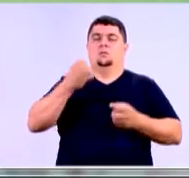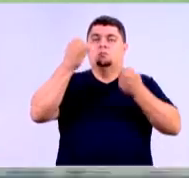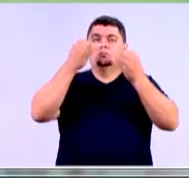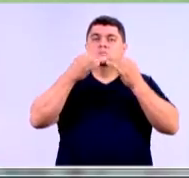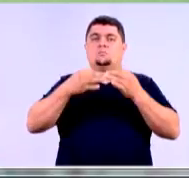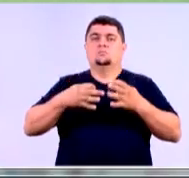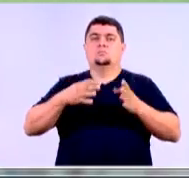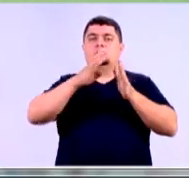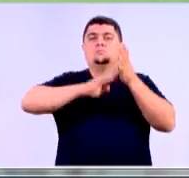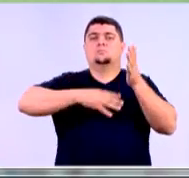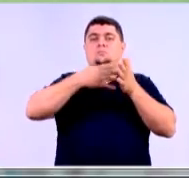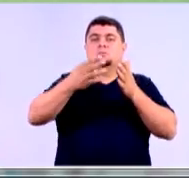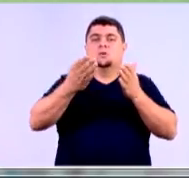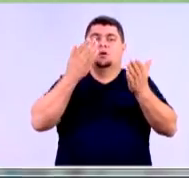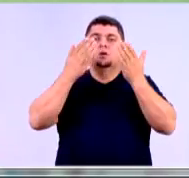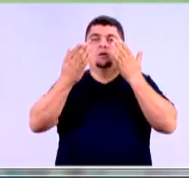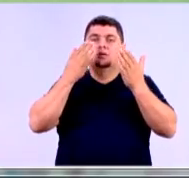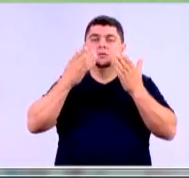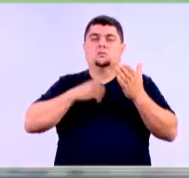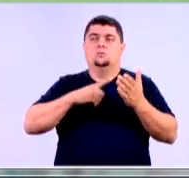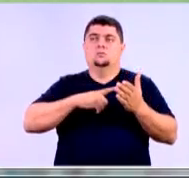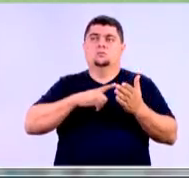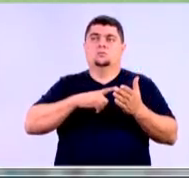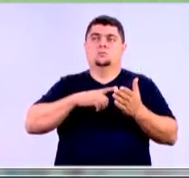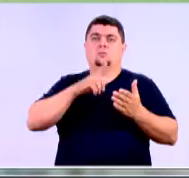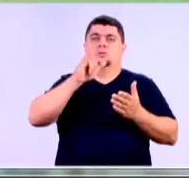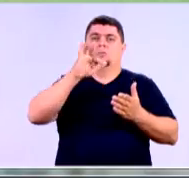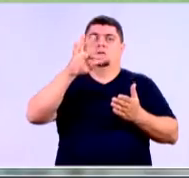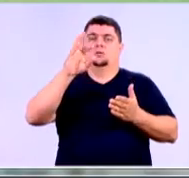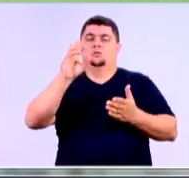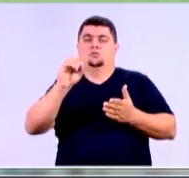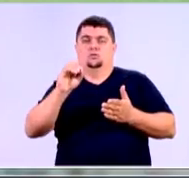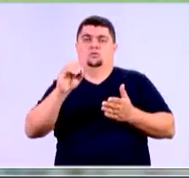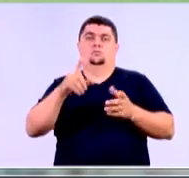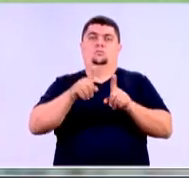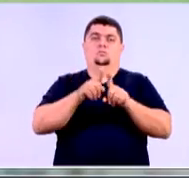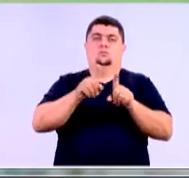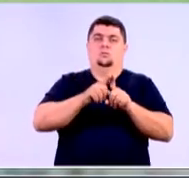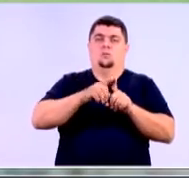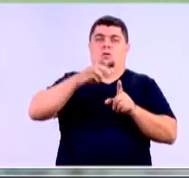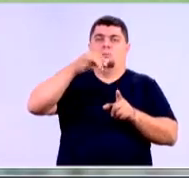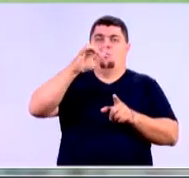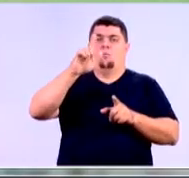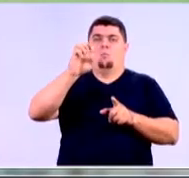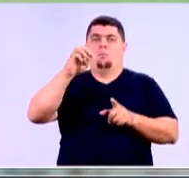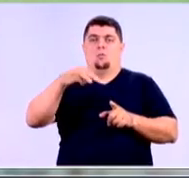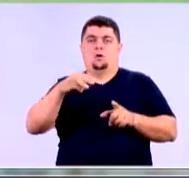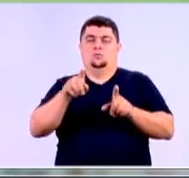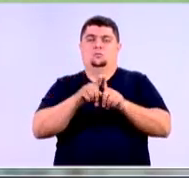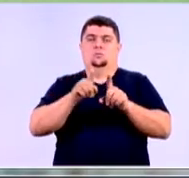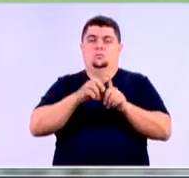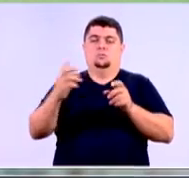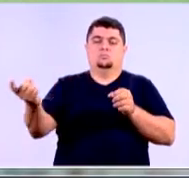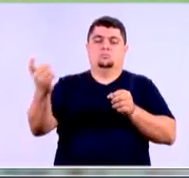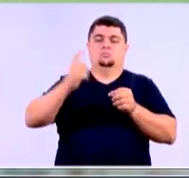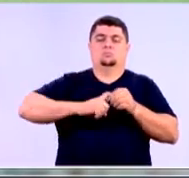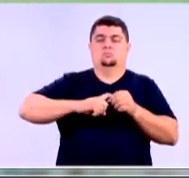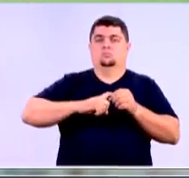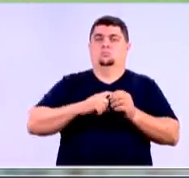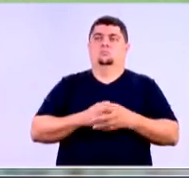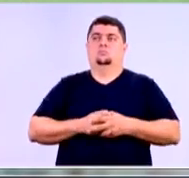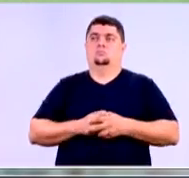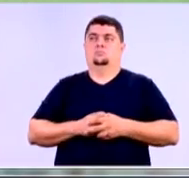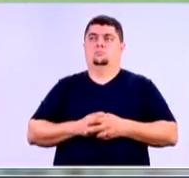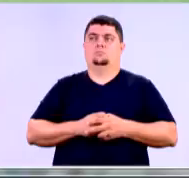apresentados, analise o caso presente o giro do ativo, a margem líquida e o retorno sobre o investimento. Novamente, a